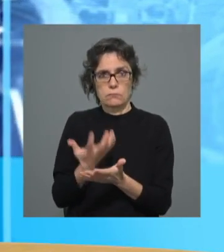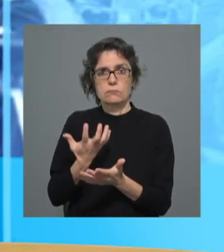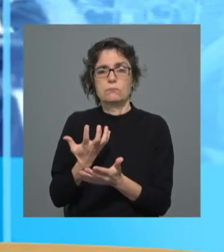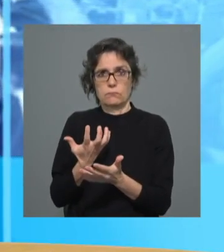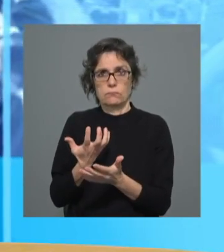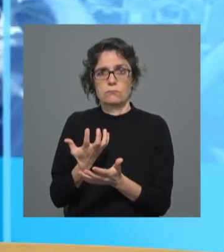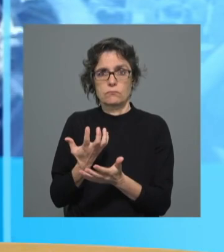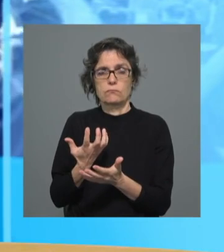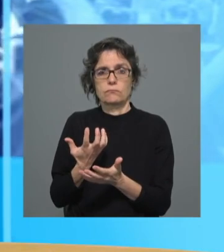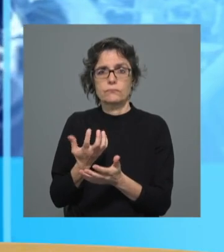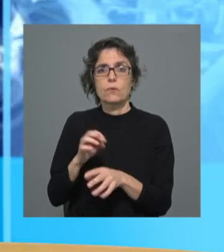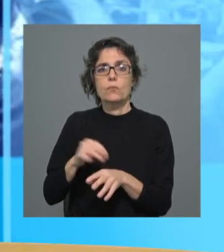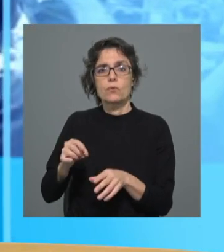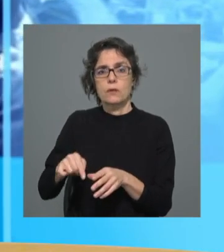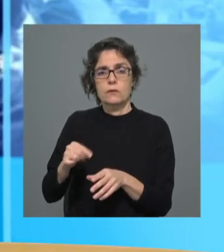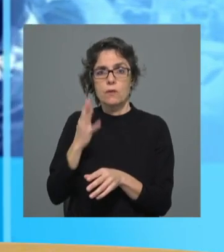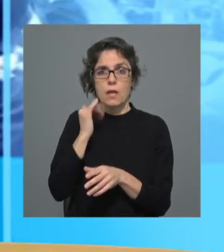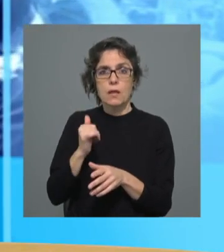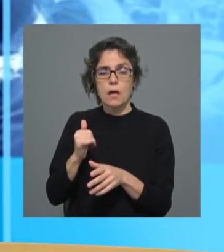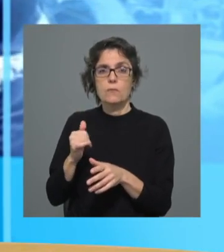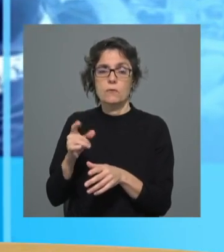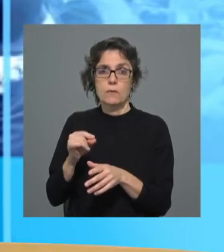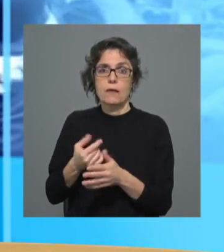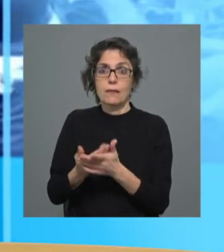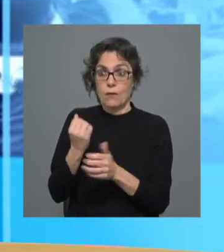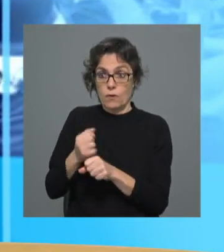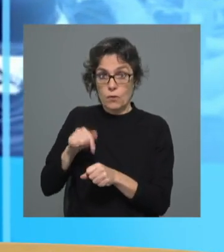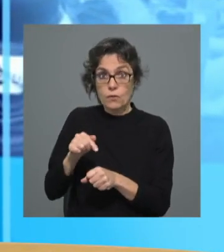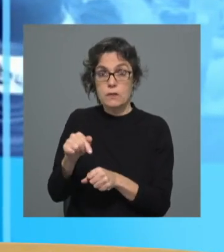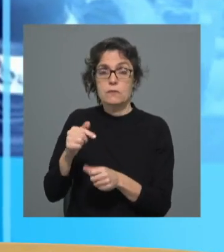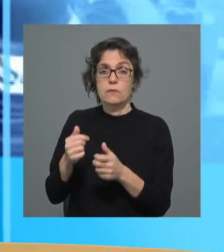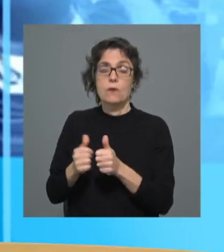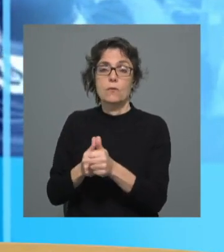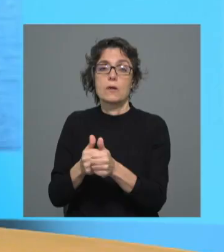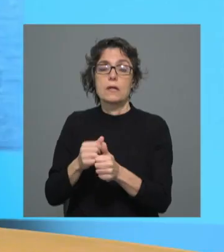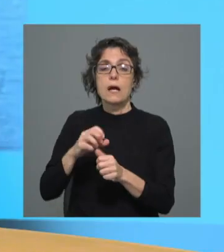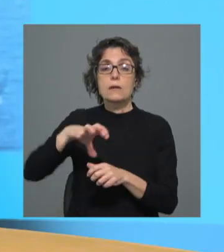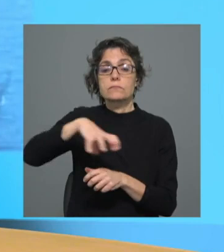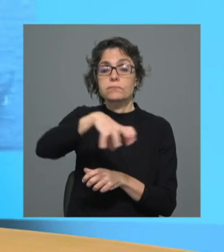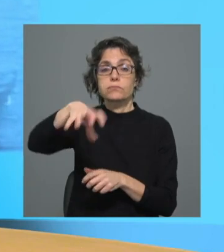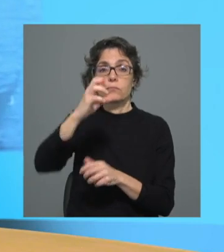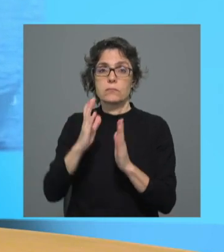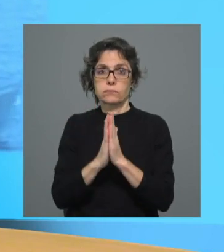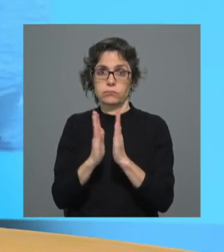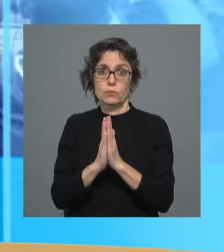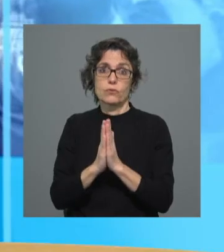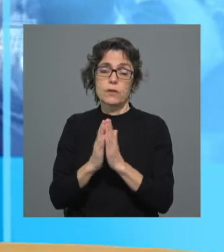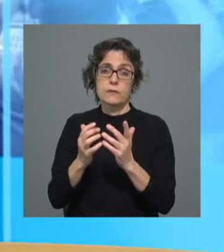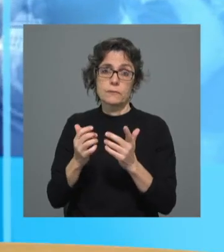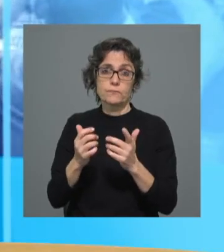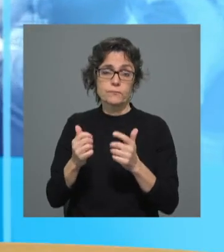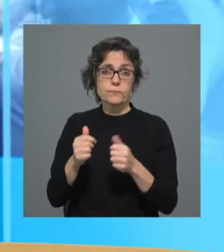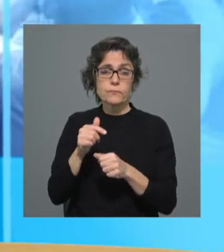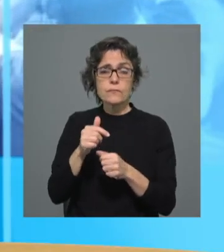com indicações para todas as dioceses católicas do mundo por parte da Santa Sé. Não há aqui